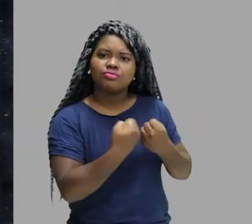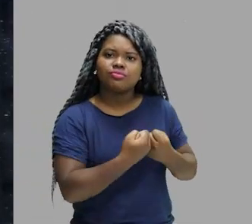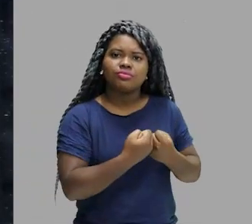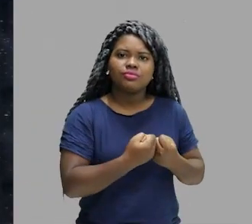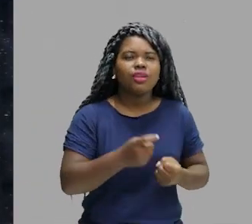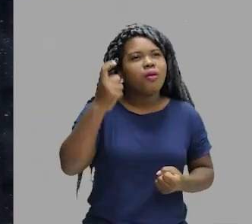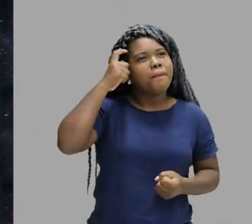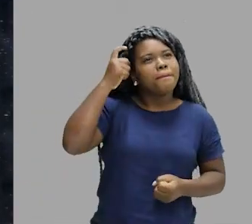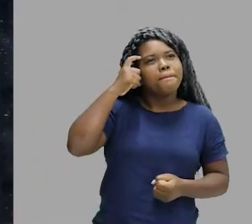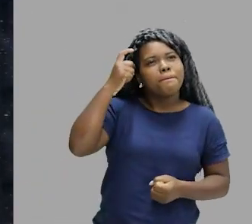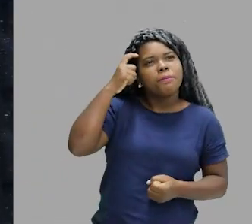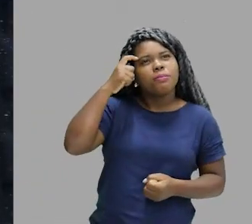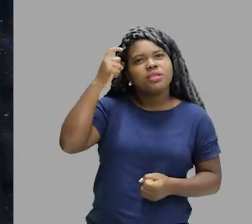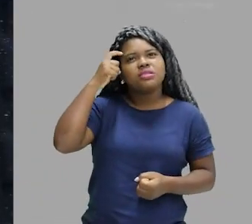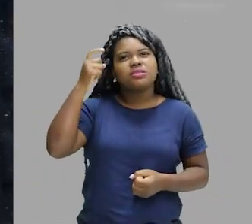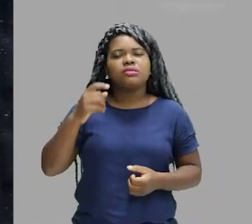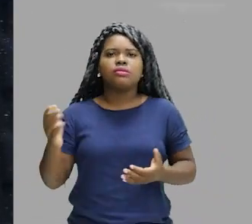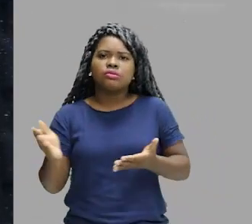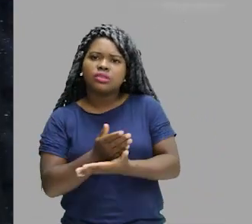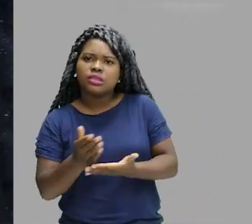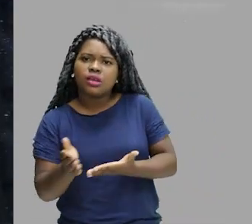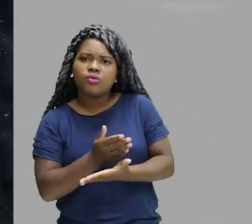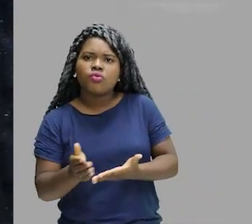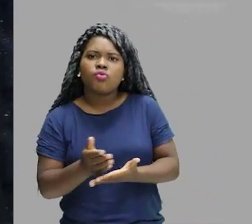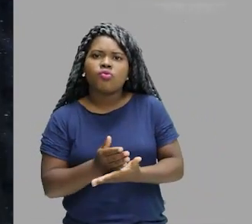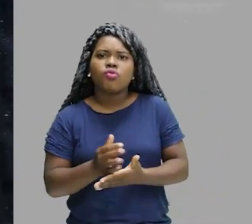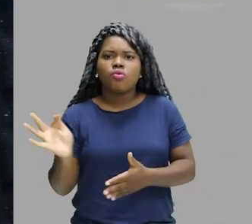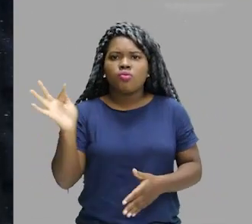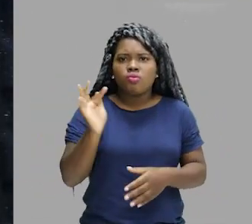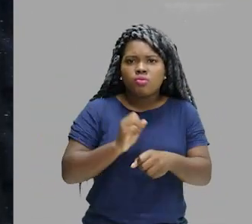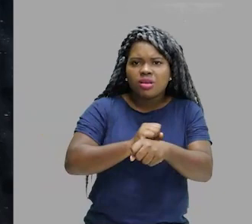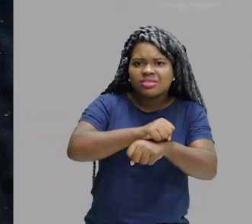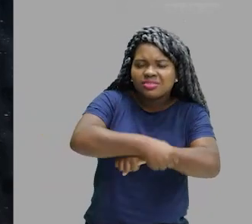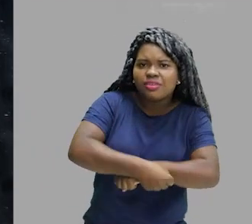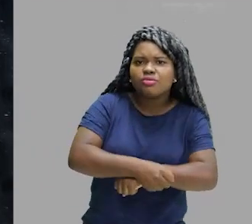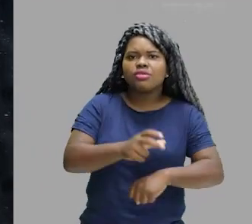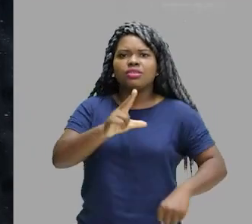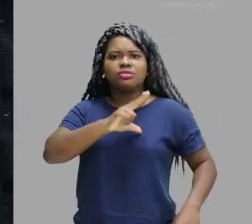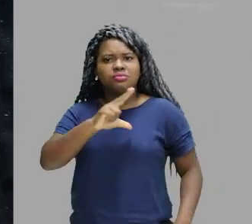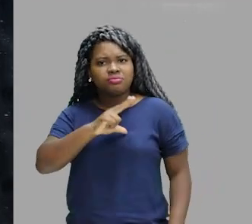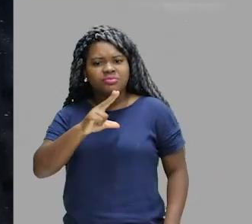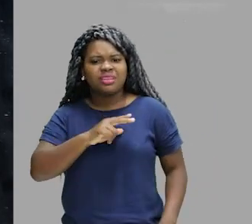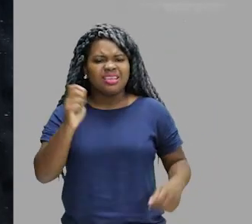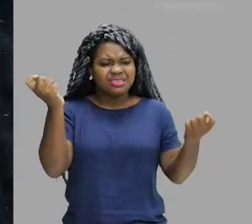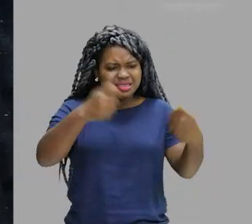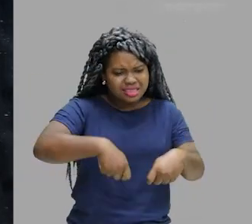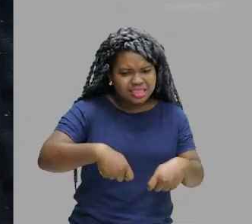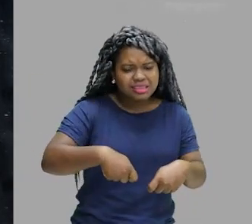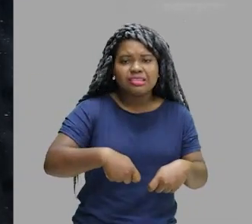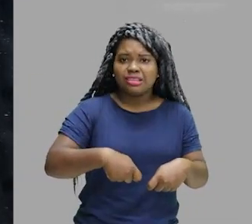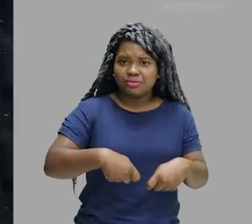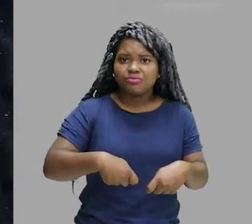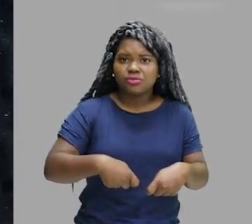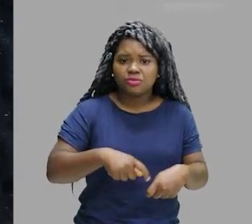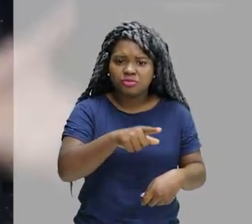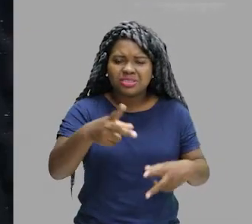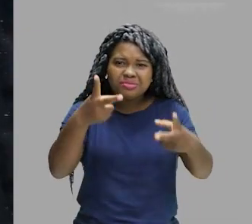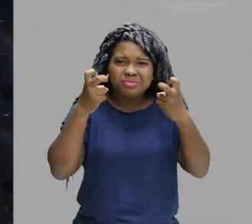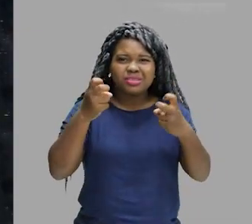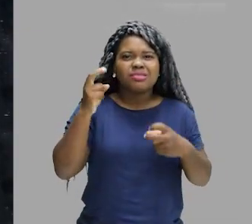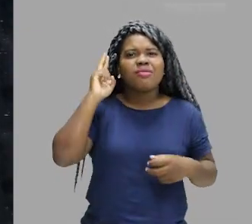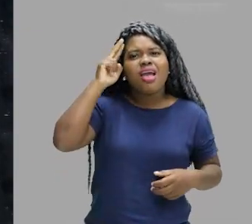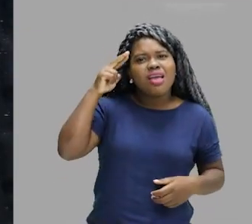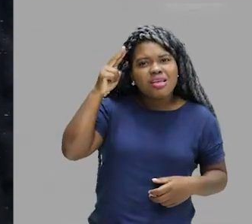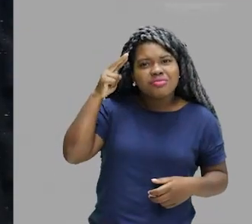de algumas faculdades particulares aqui, eles realmente deixam a questionar sobre quem eu sou, como eu estou, né? A pandemia,